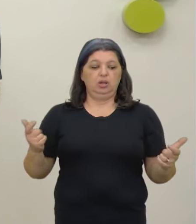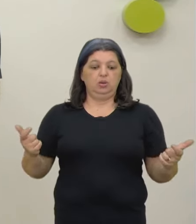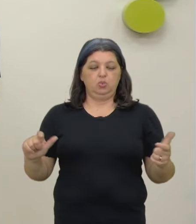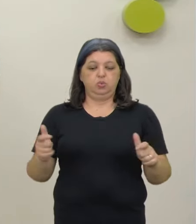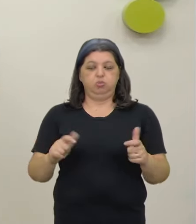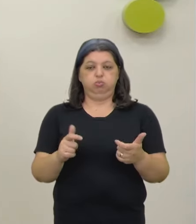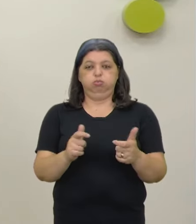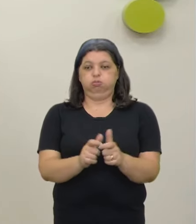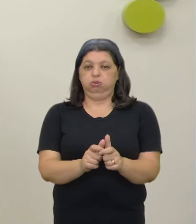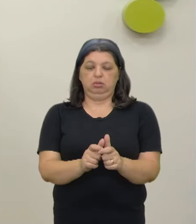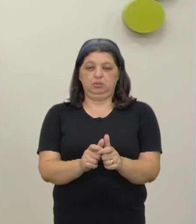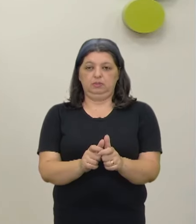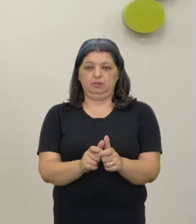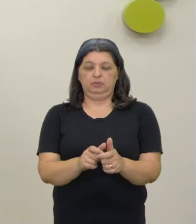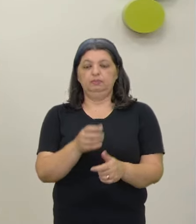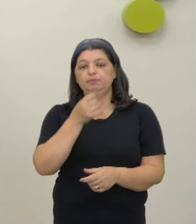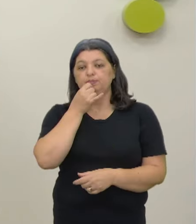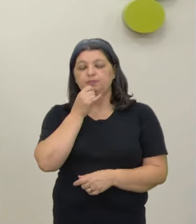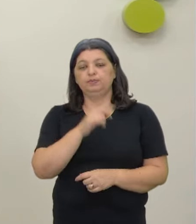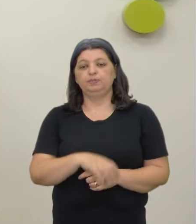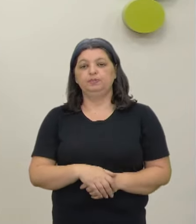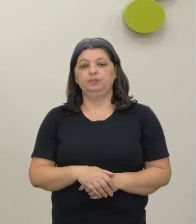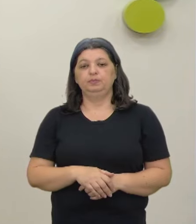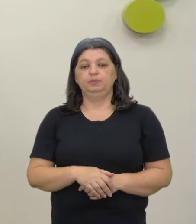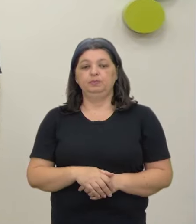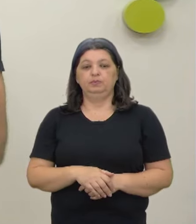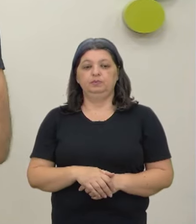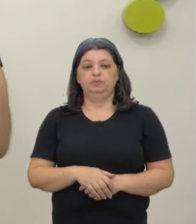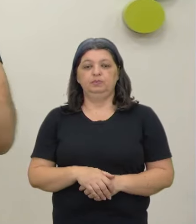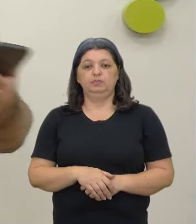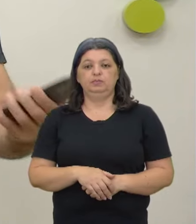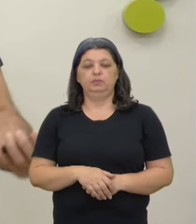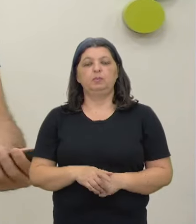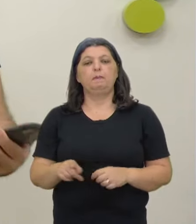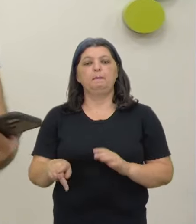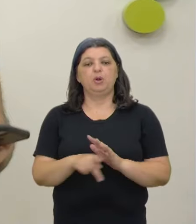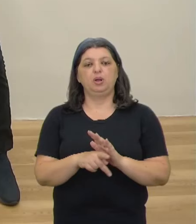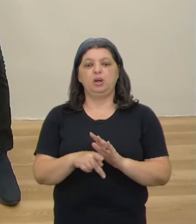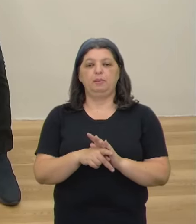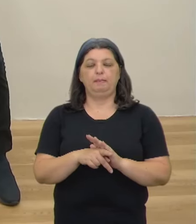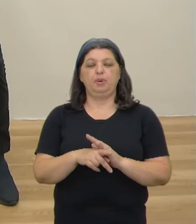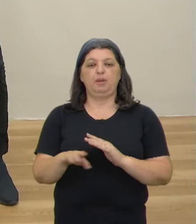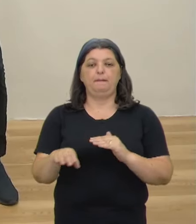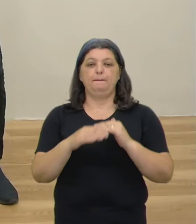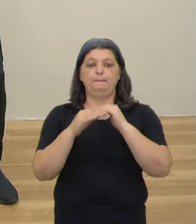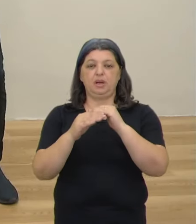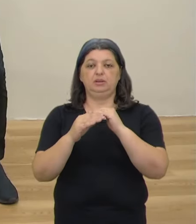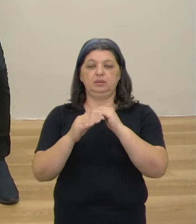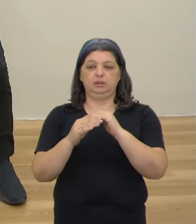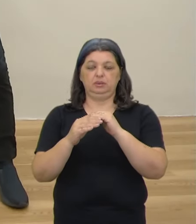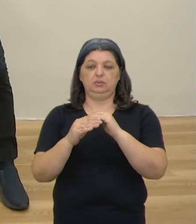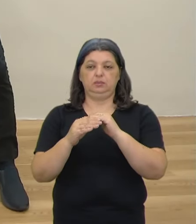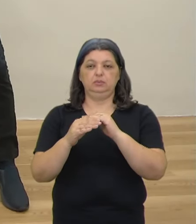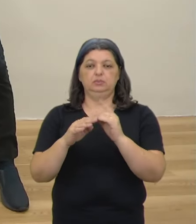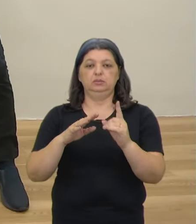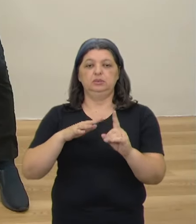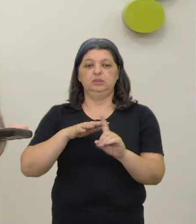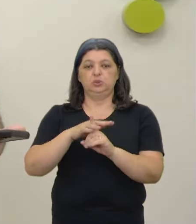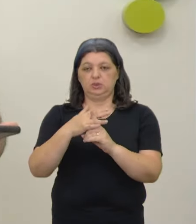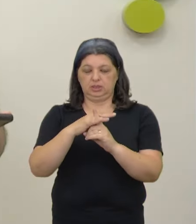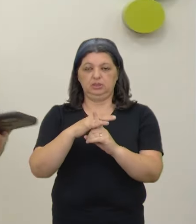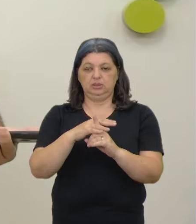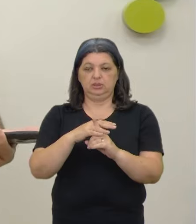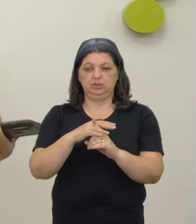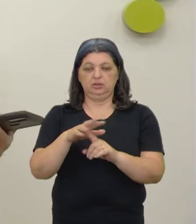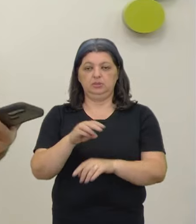Então, quando se trata de um padrão estabelecido na sociedade em termos de moral,